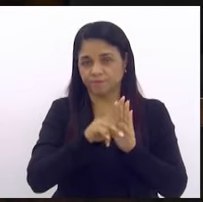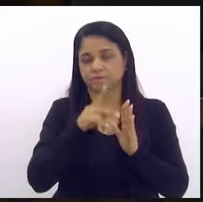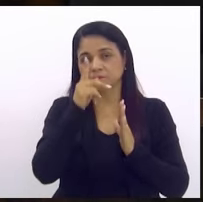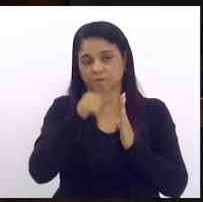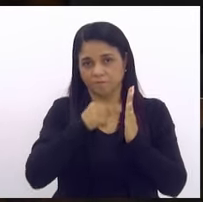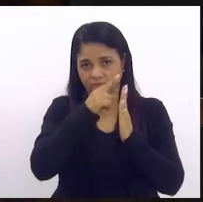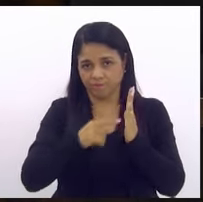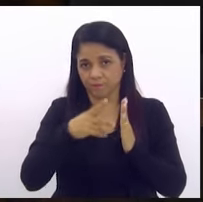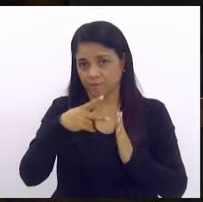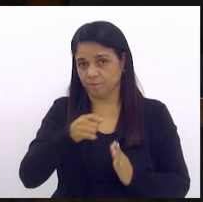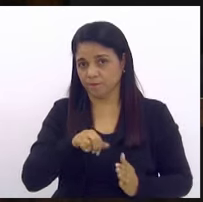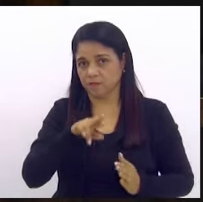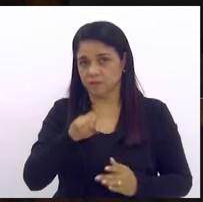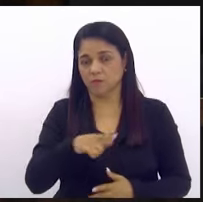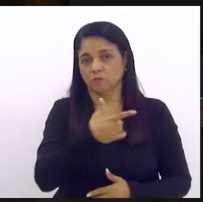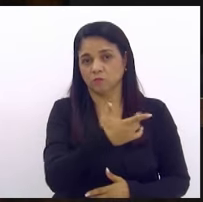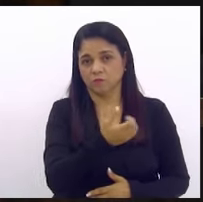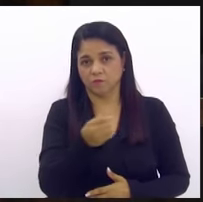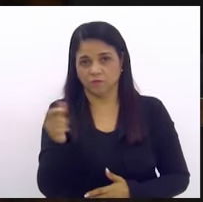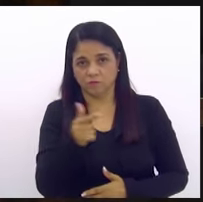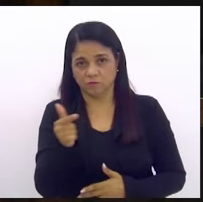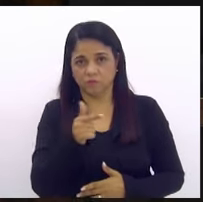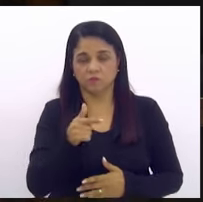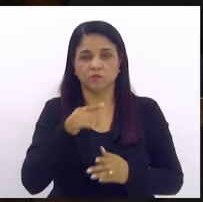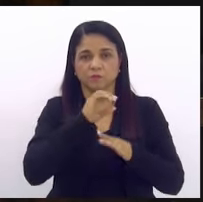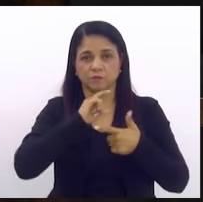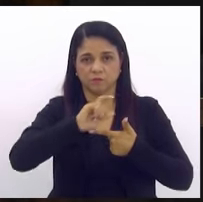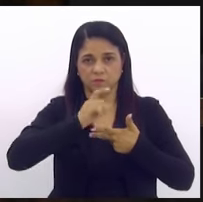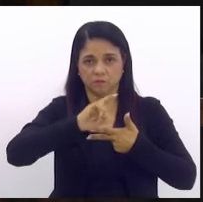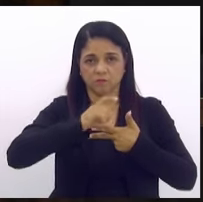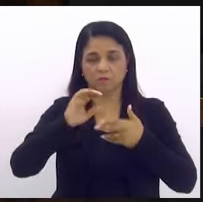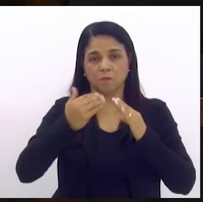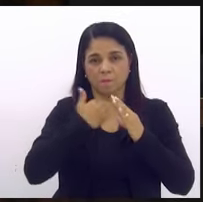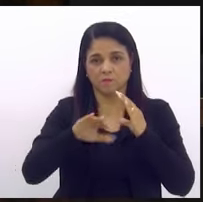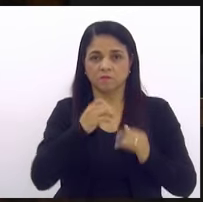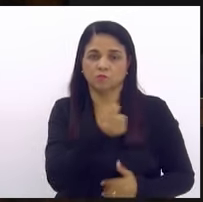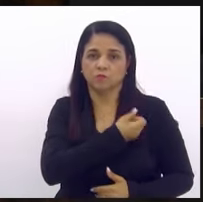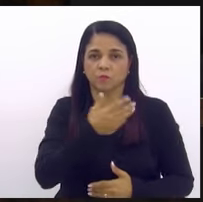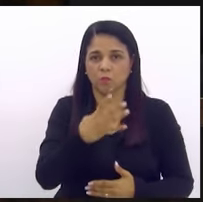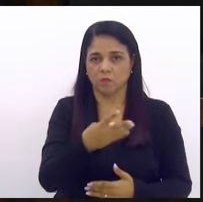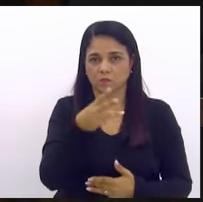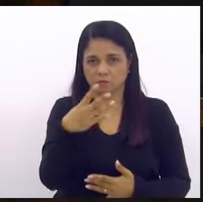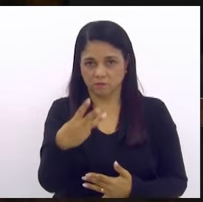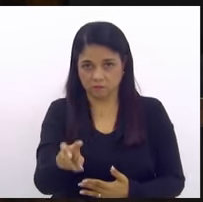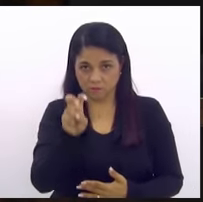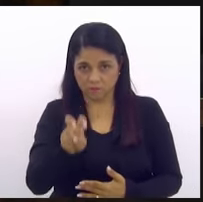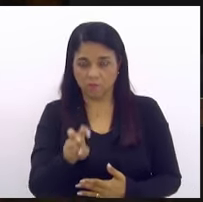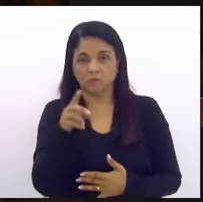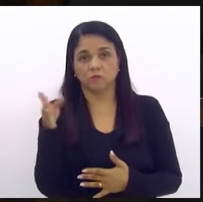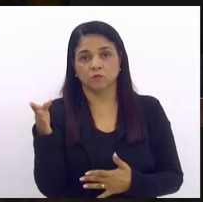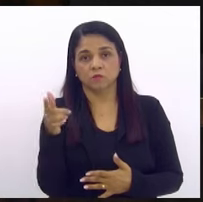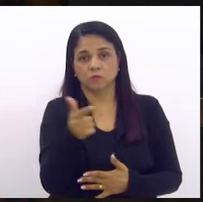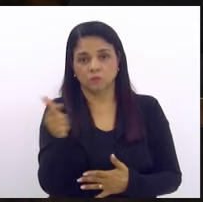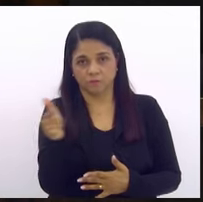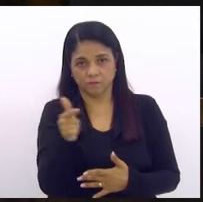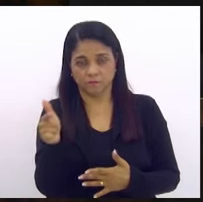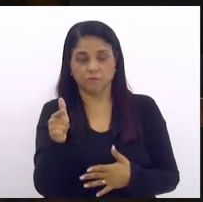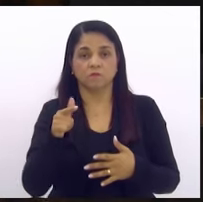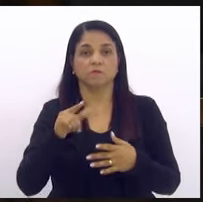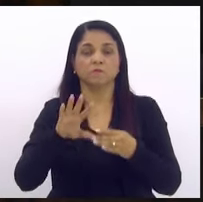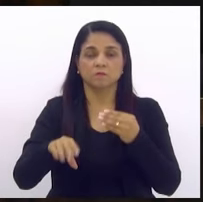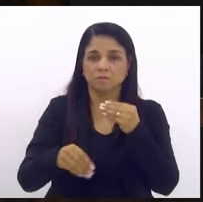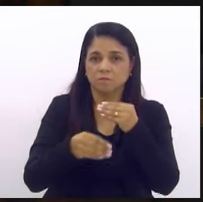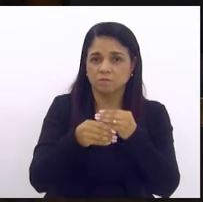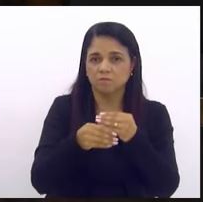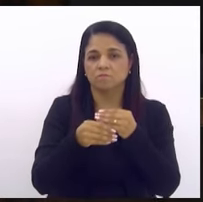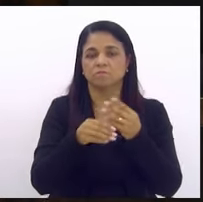22, de autoria do Poder Executivo, mensagem número 45/2022, que dispõe sobre a recomposição